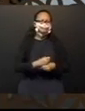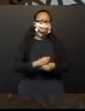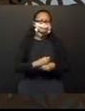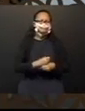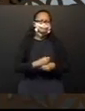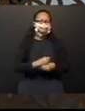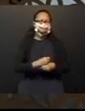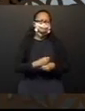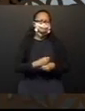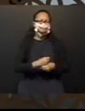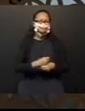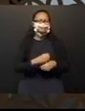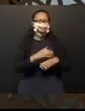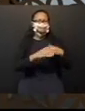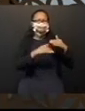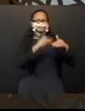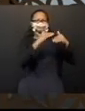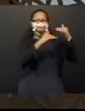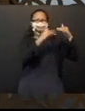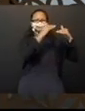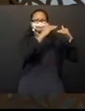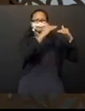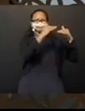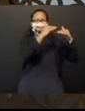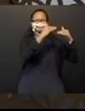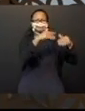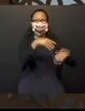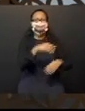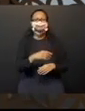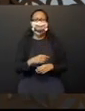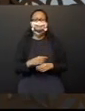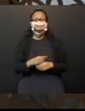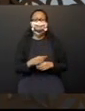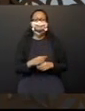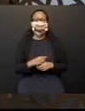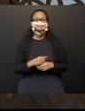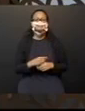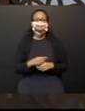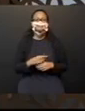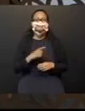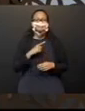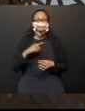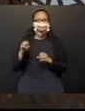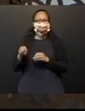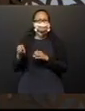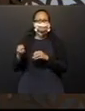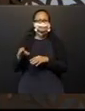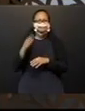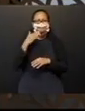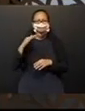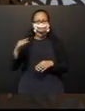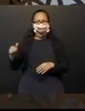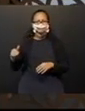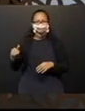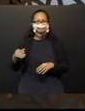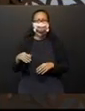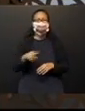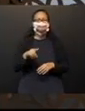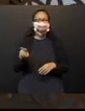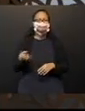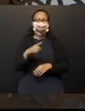escadinha. Você chega lá no primeiro ano, né? Claro, passa pelo infantil. A gente chega no primeiro ano, a gente faz o